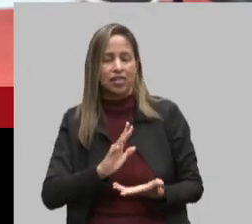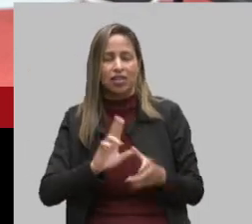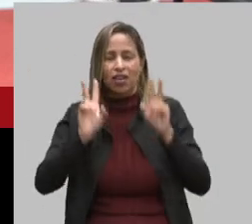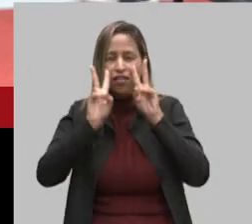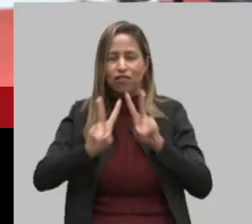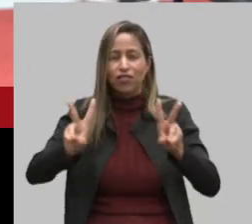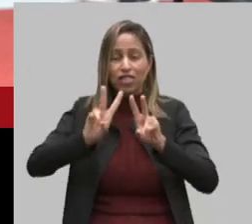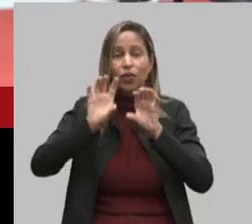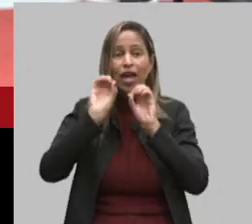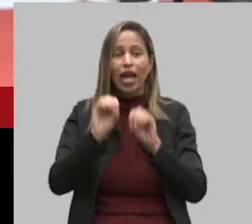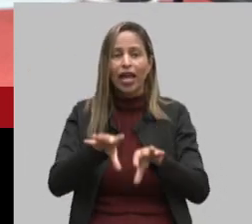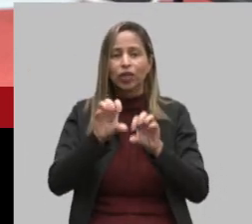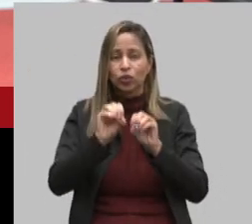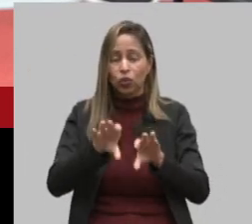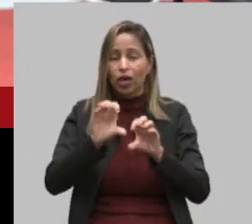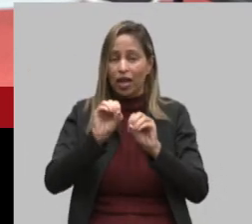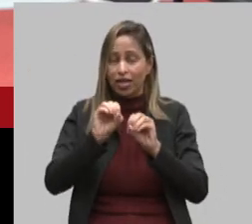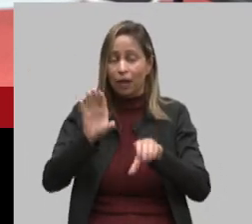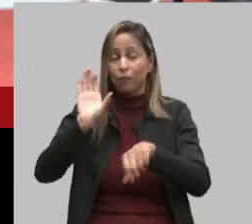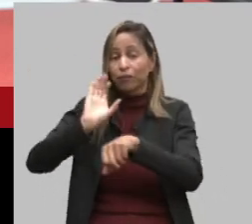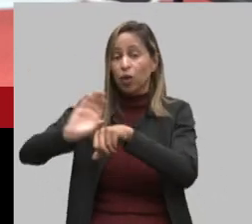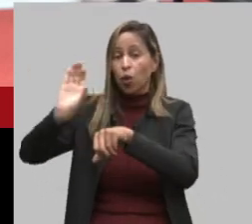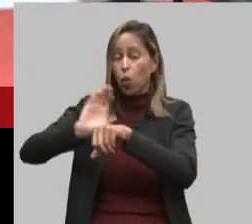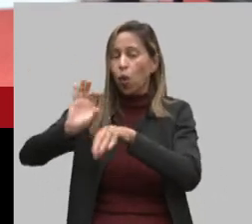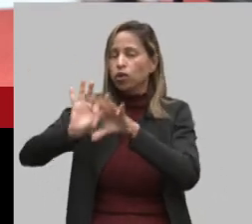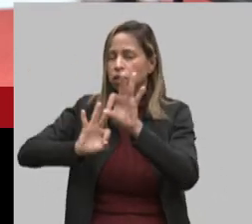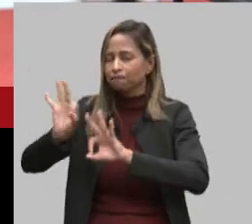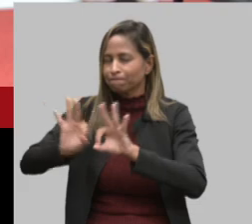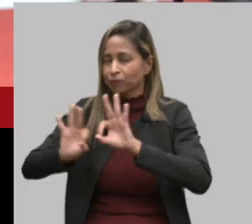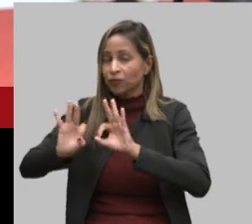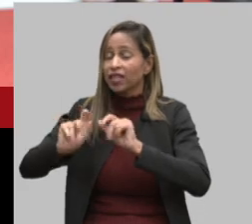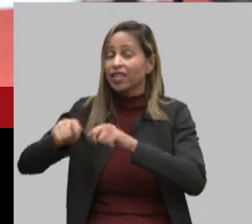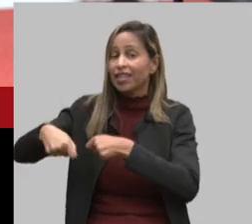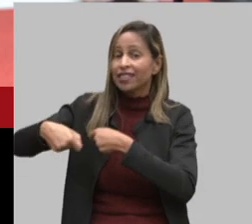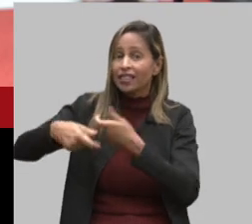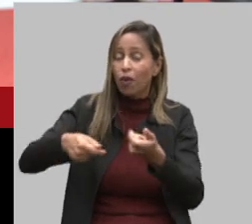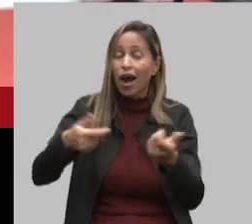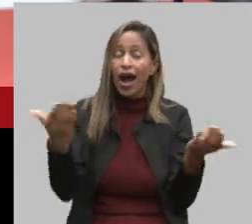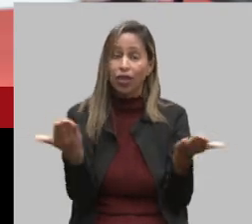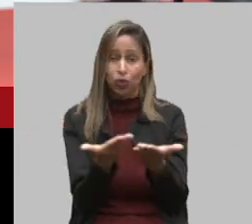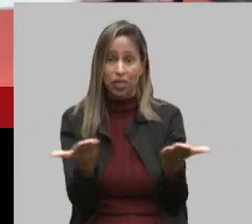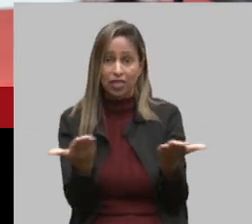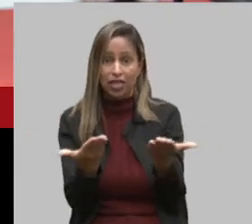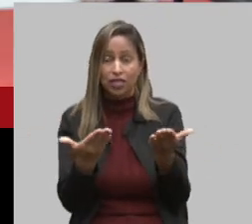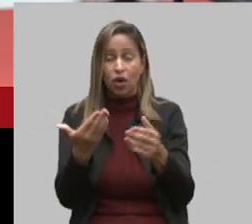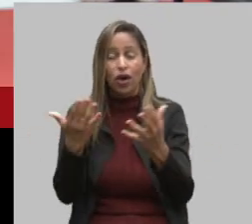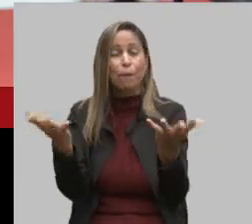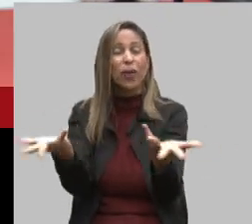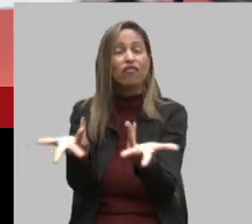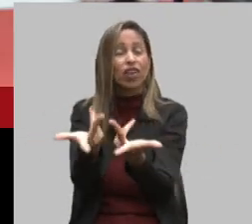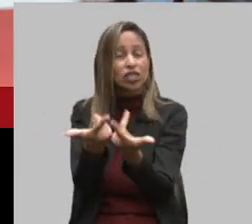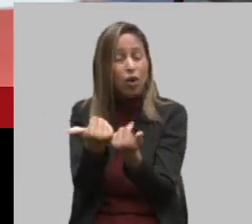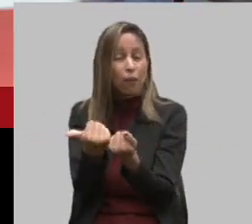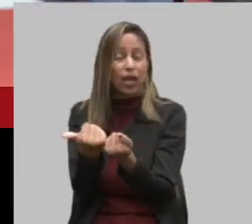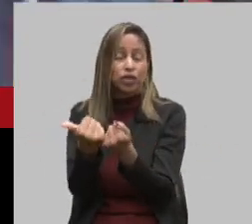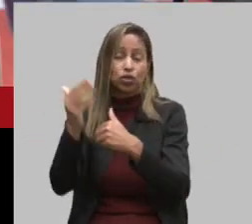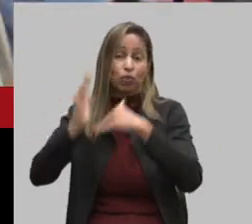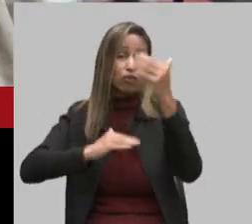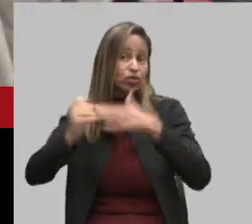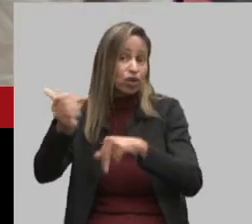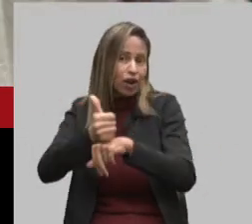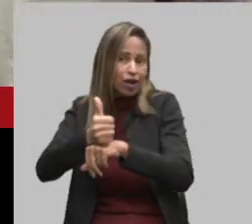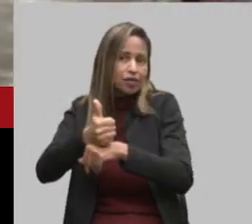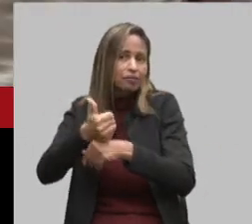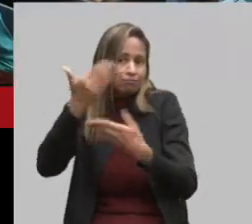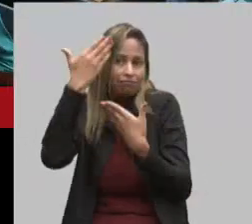educação por meio de cursos regulares que promovam a atualização e o aperfeiçoamento dos profissionais obrigada